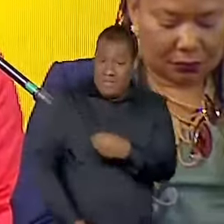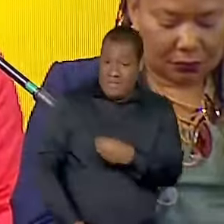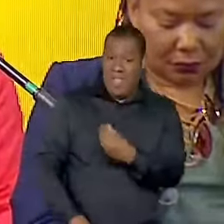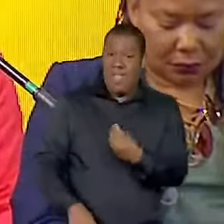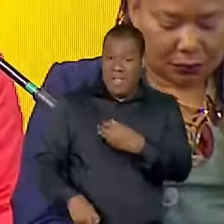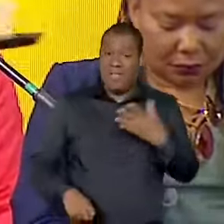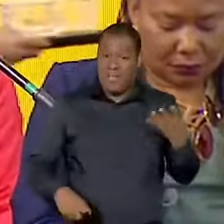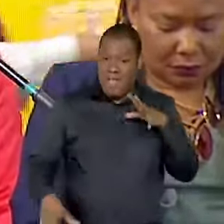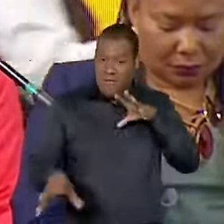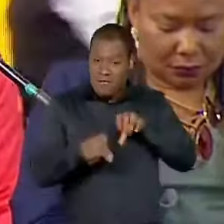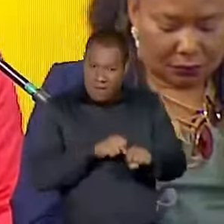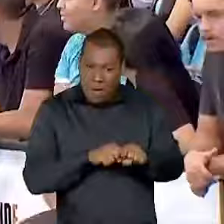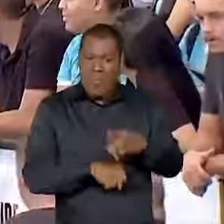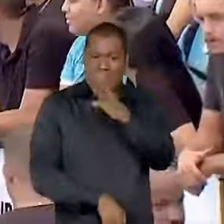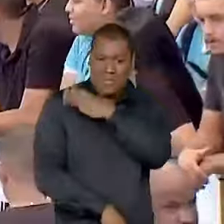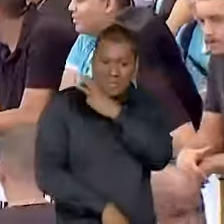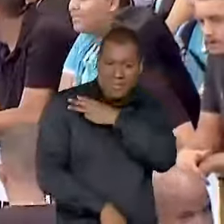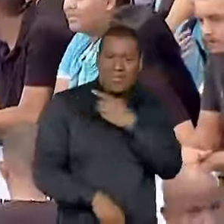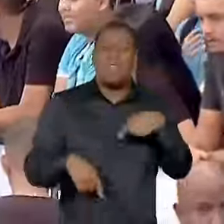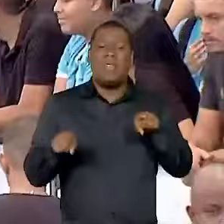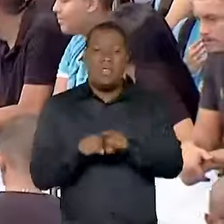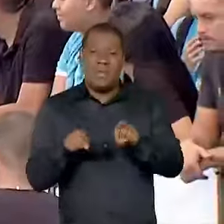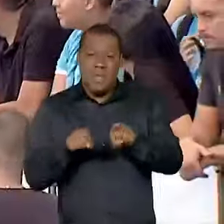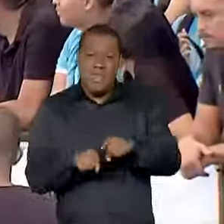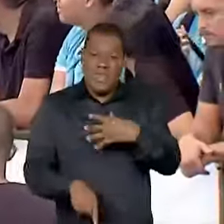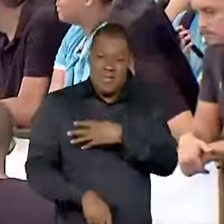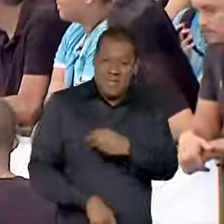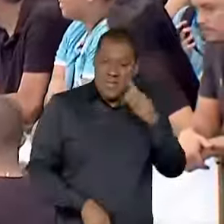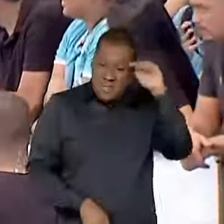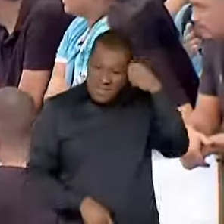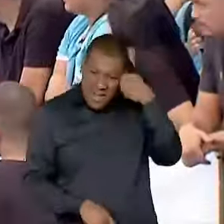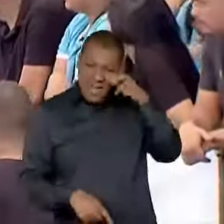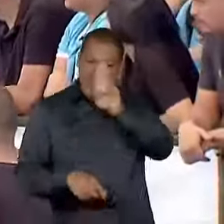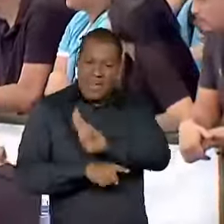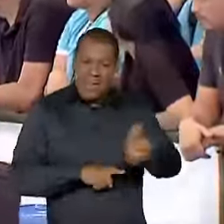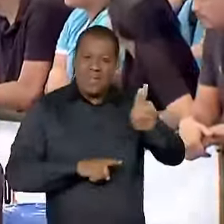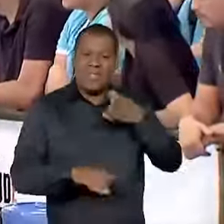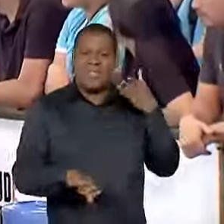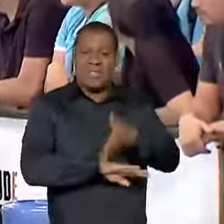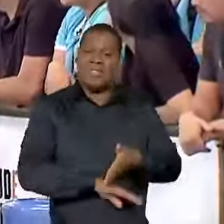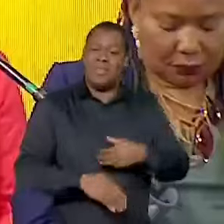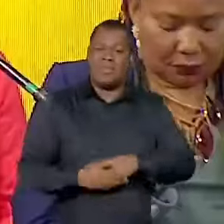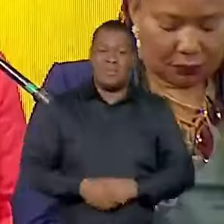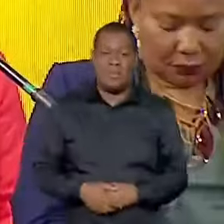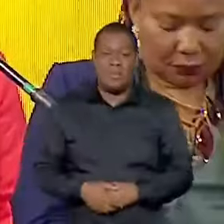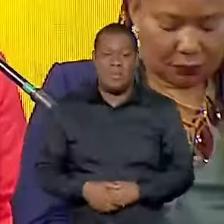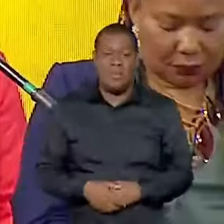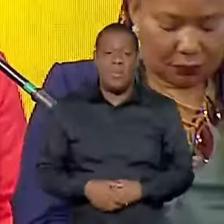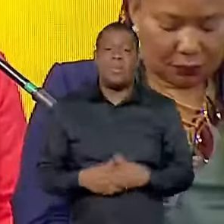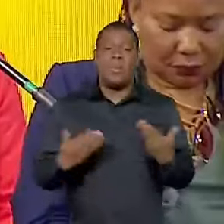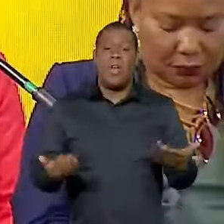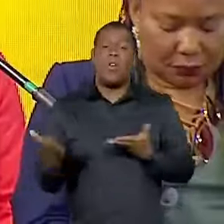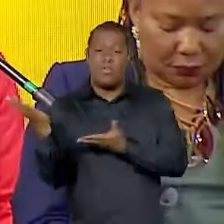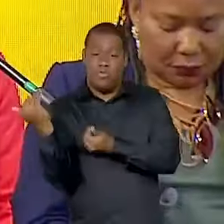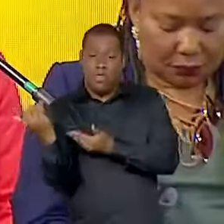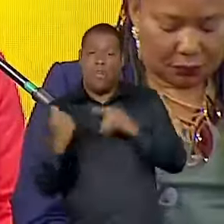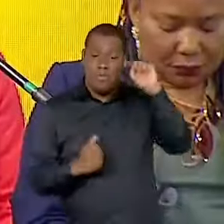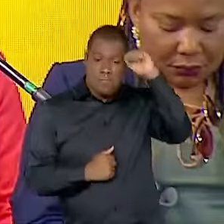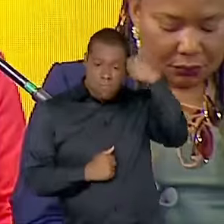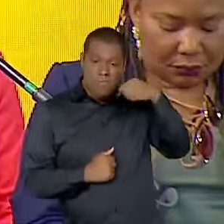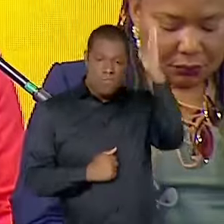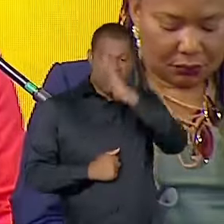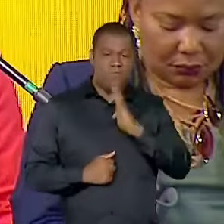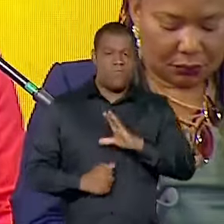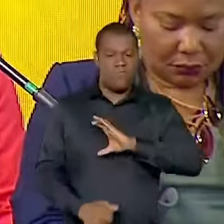chorando de alegria quando a gente ingresse na universidade. E é dentro dessa coragem que a só juventude negra brasileira